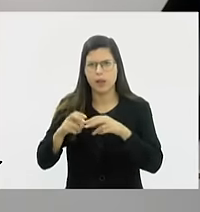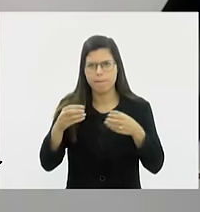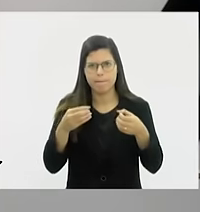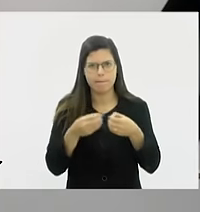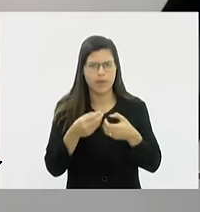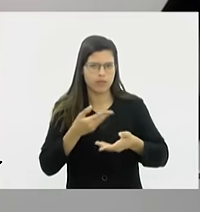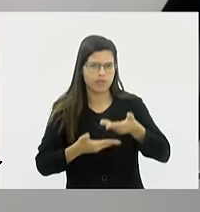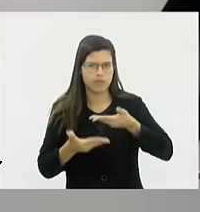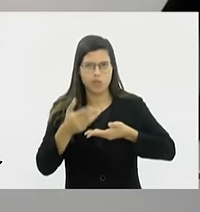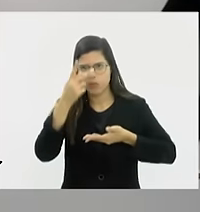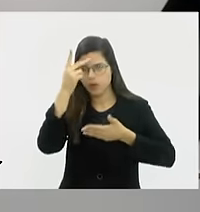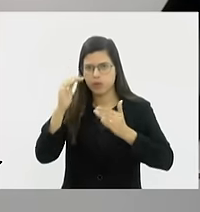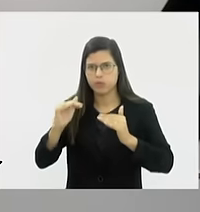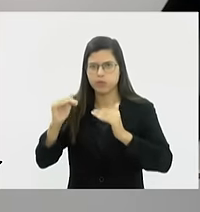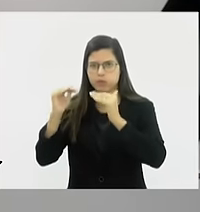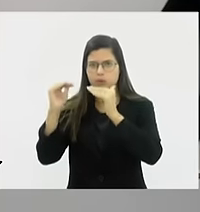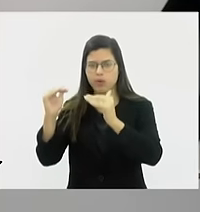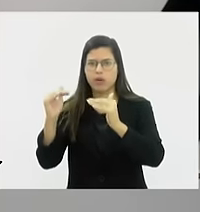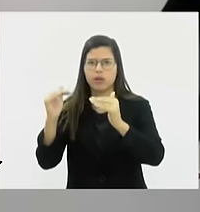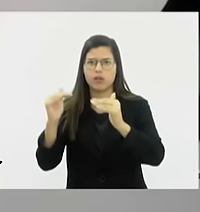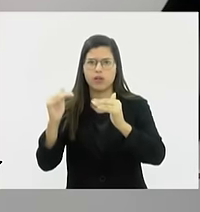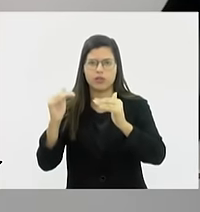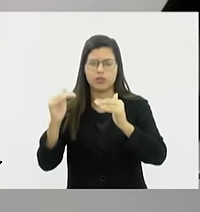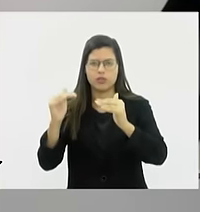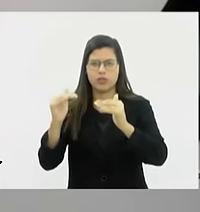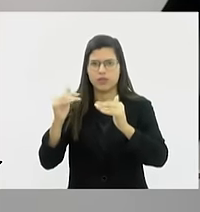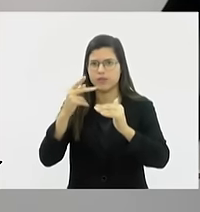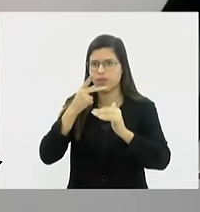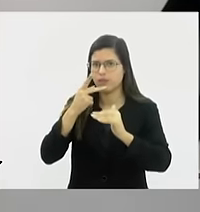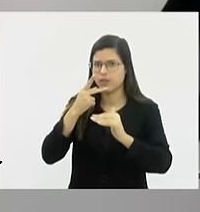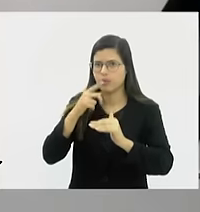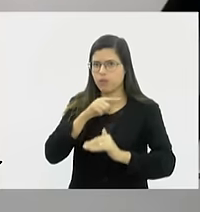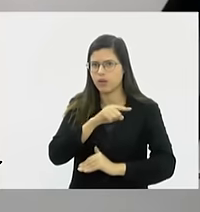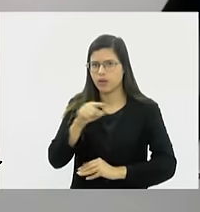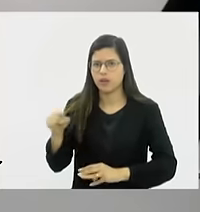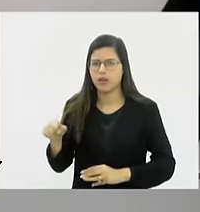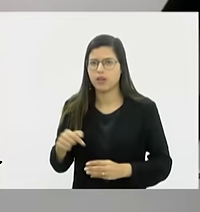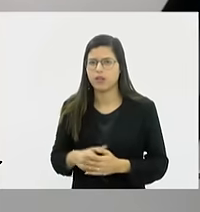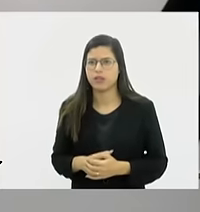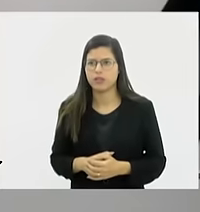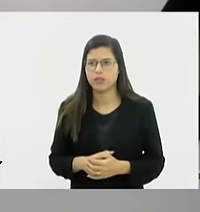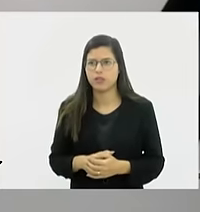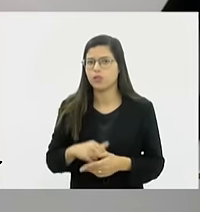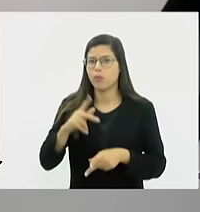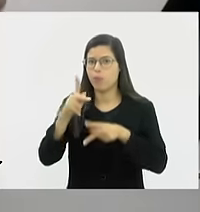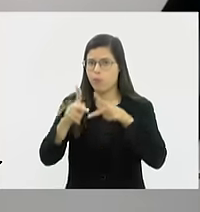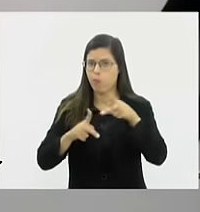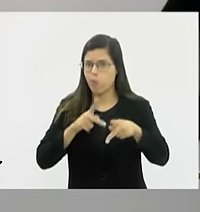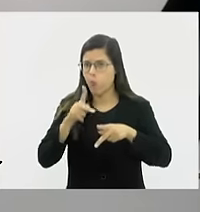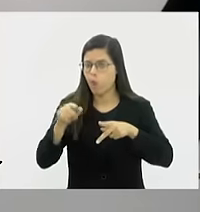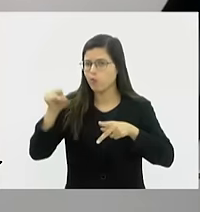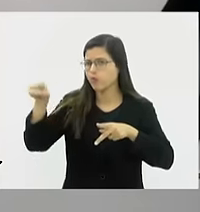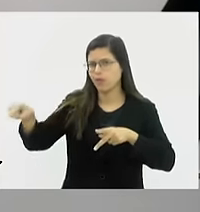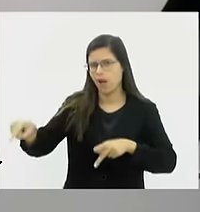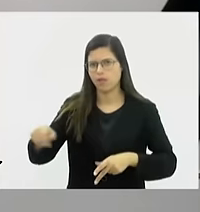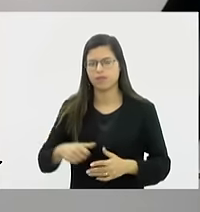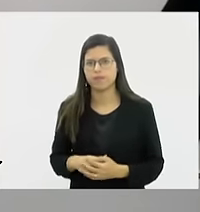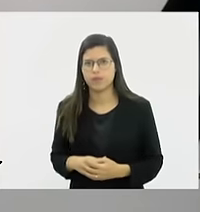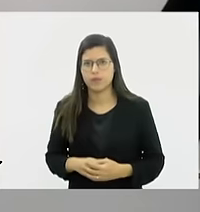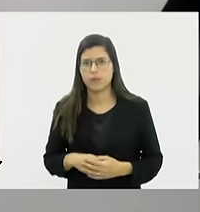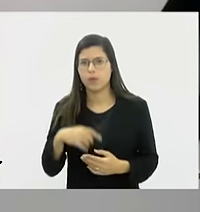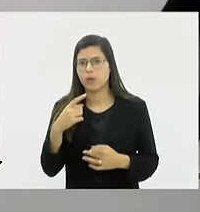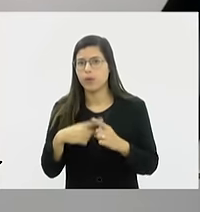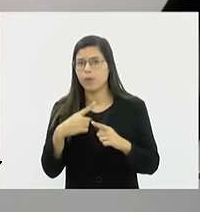a minha fala sempre é a mesma, dizendo para eles que é o povo que está lá na ponta. Porque se